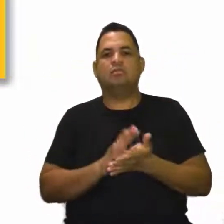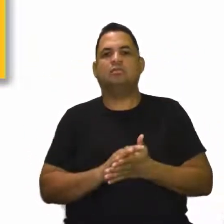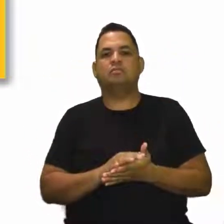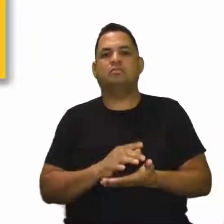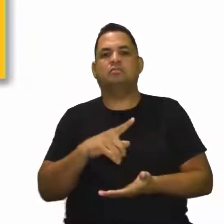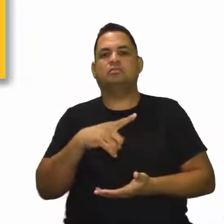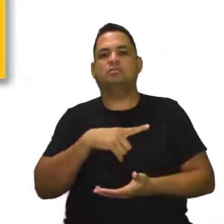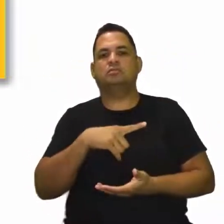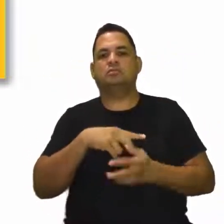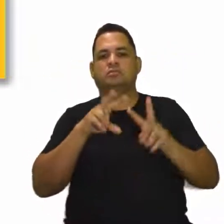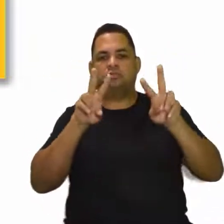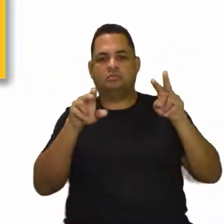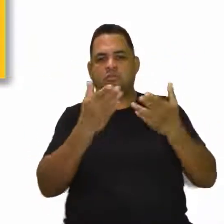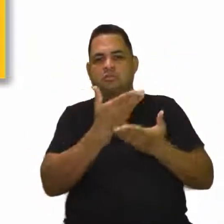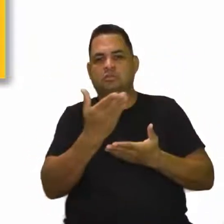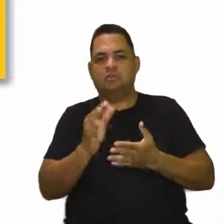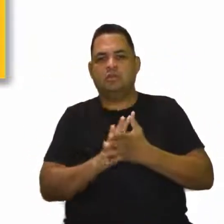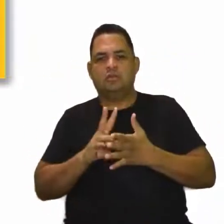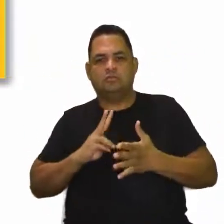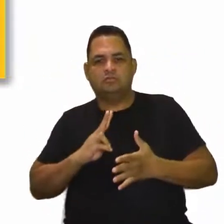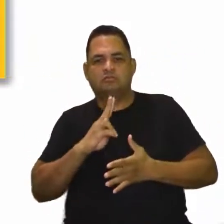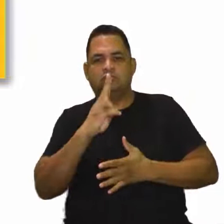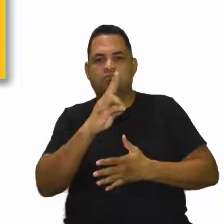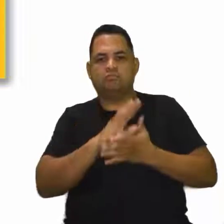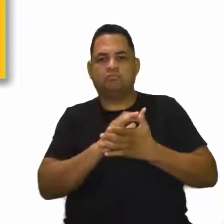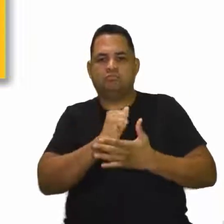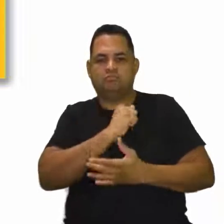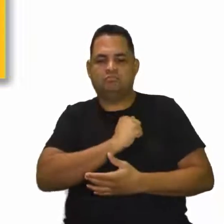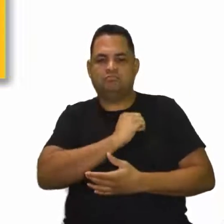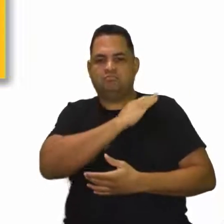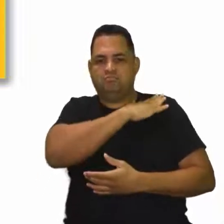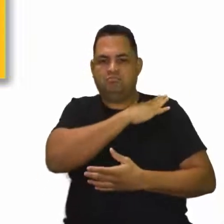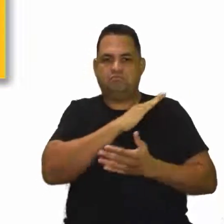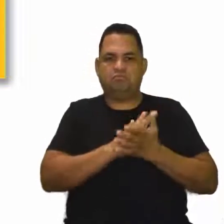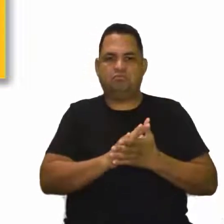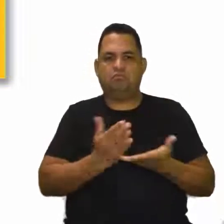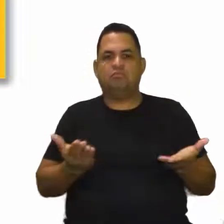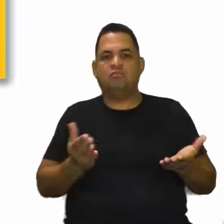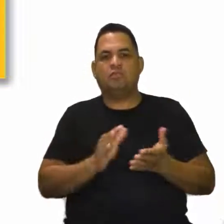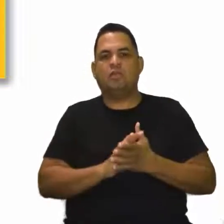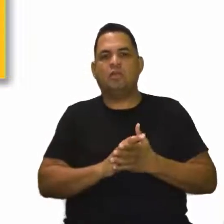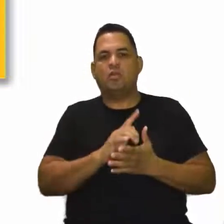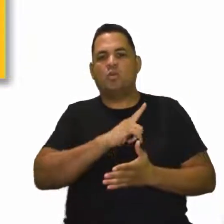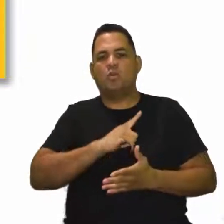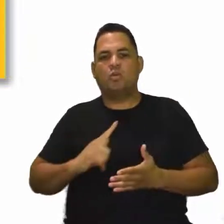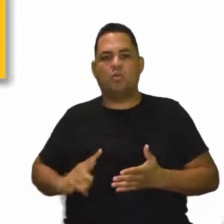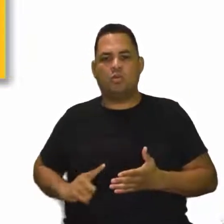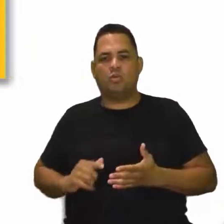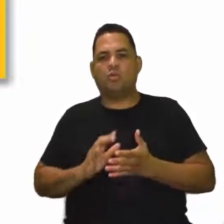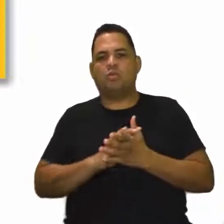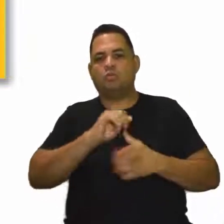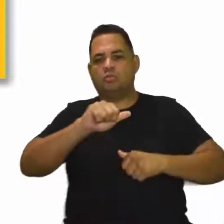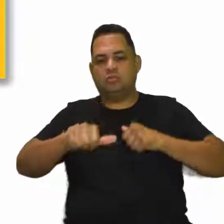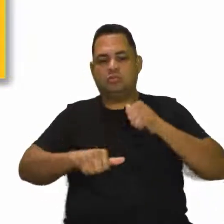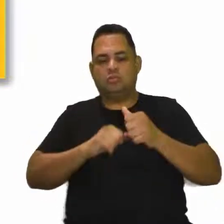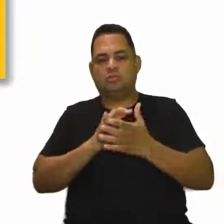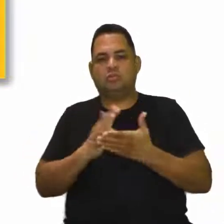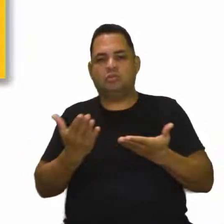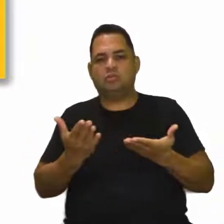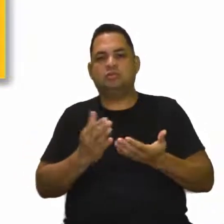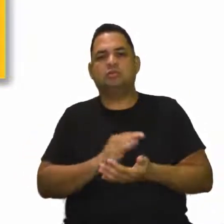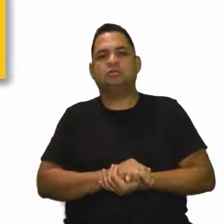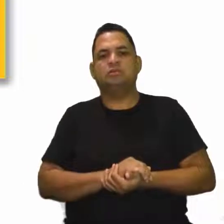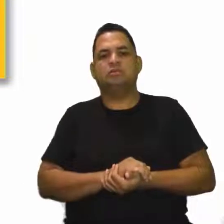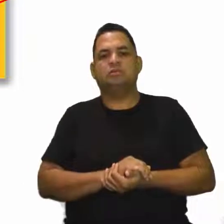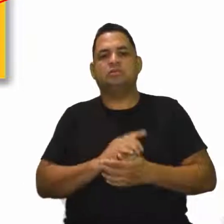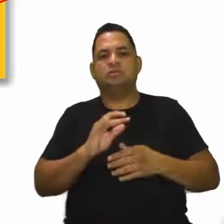veremos esses temas aqui, ó. Fortalecimento do Exército, governo provisórios e mudanças institucionais e, por